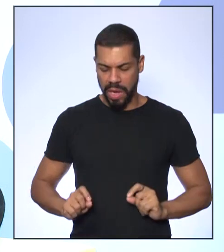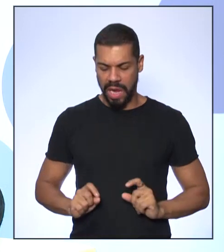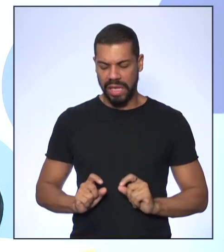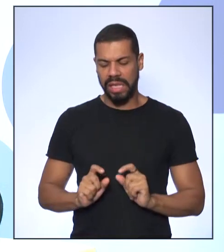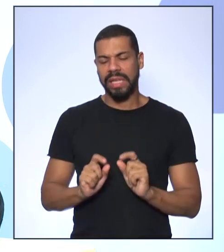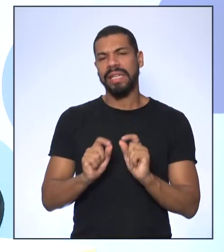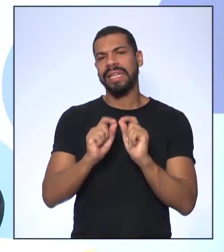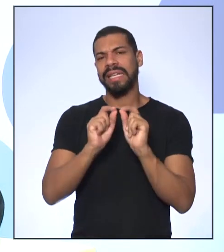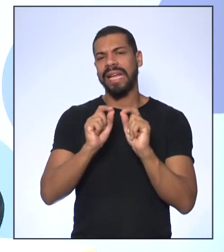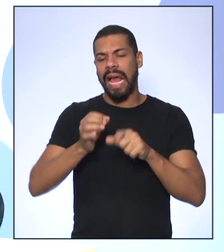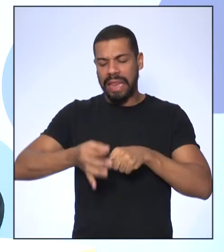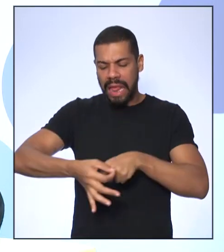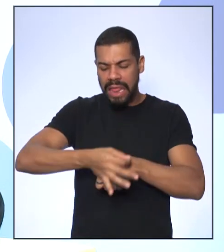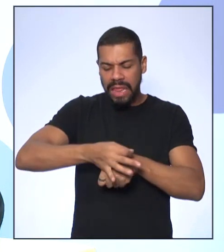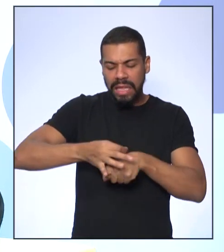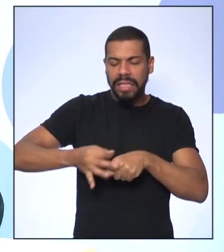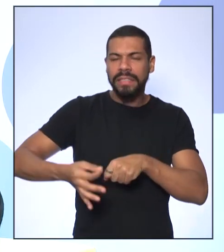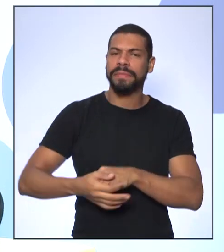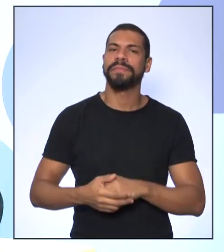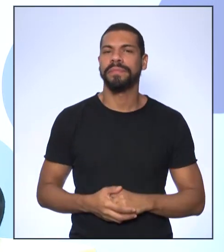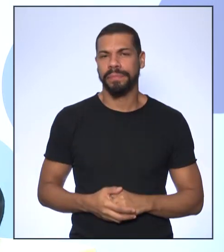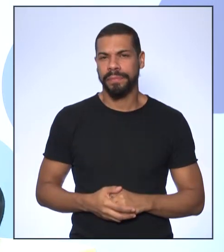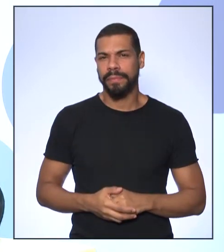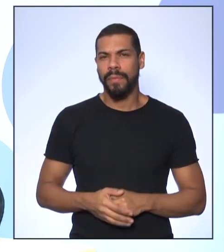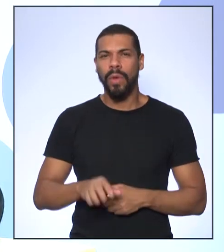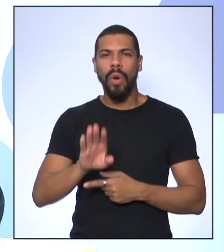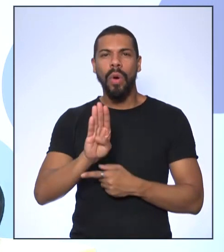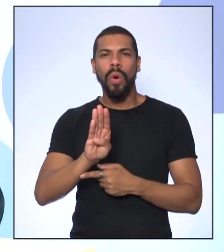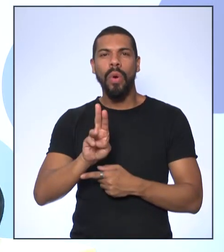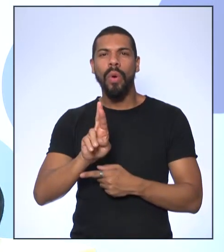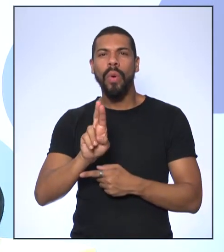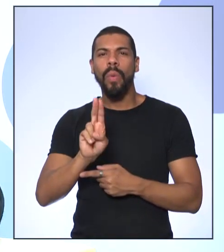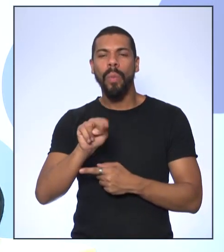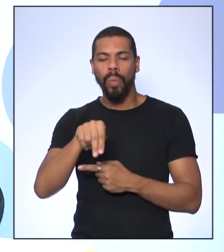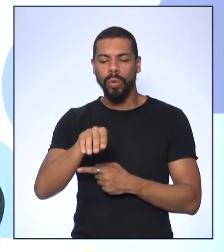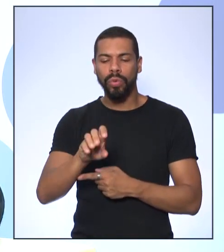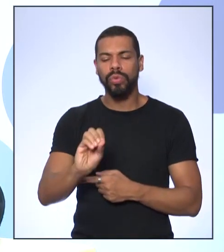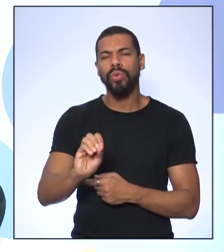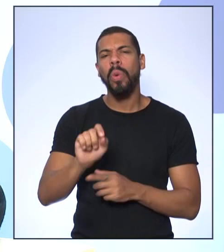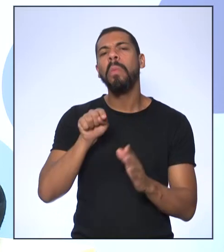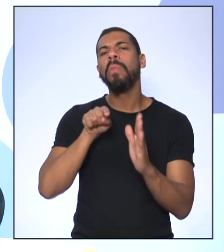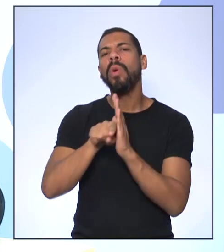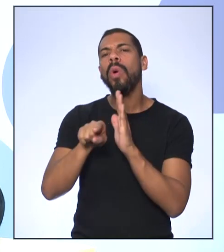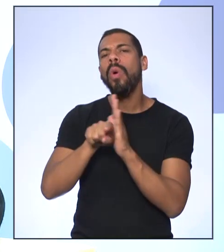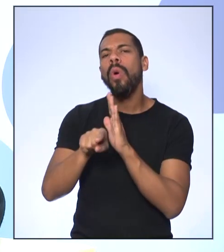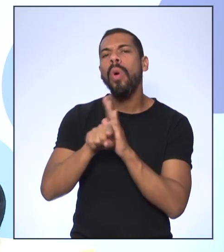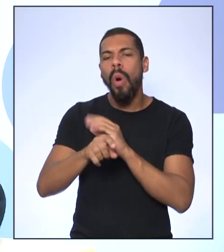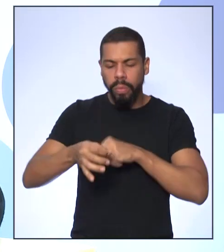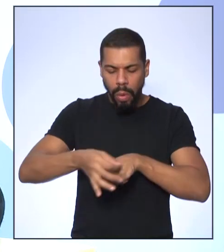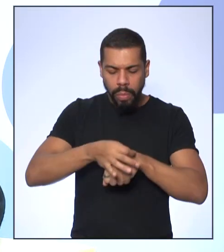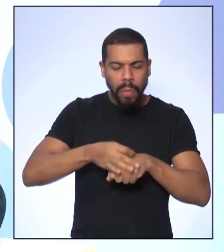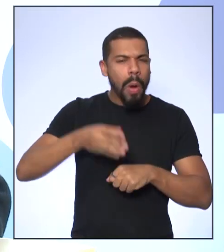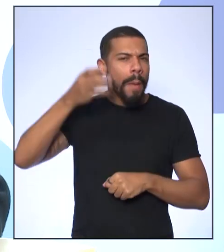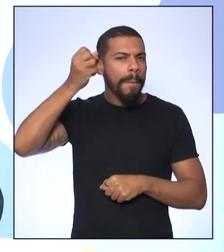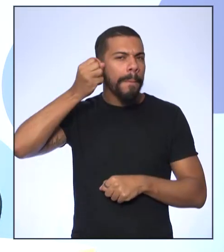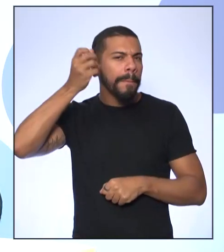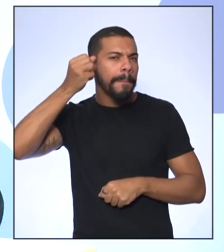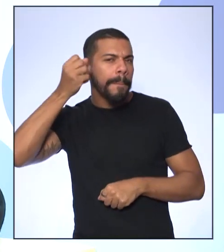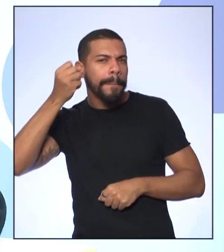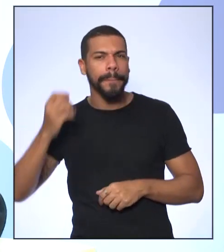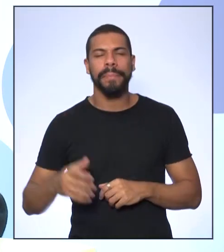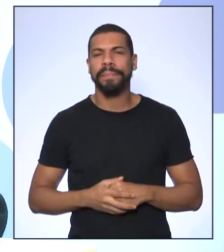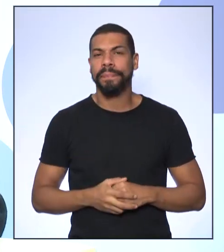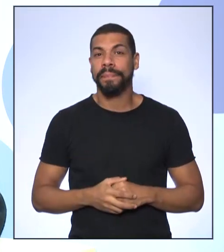cancerígenas? O Bruno pergunta, né? O que os glóbulos brancos fazem? E ainda apareceu uma outra